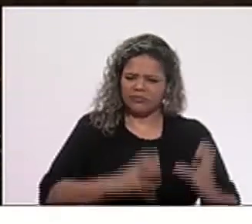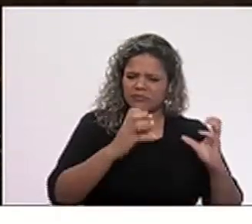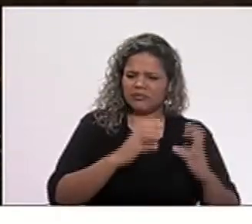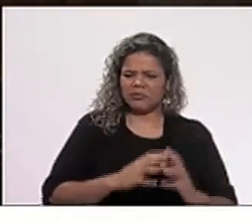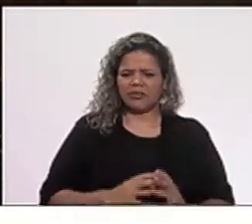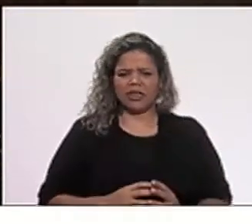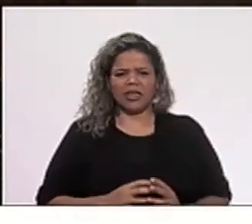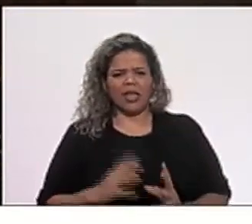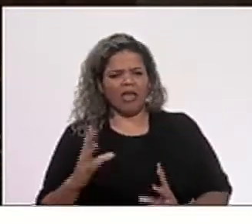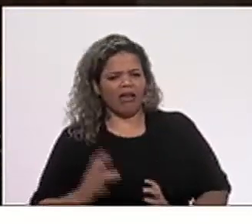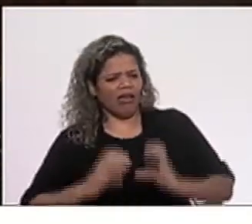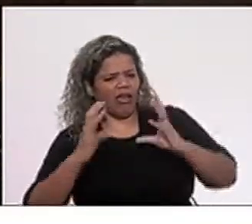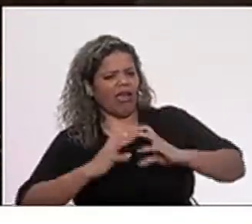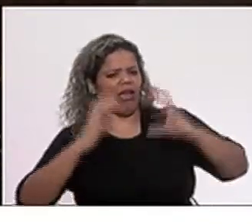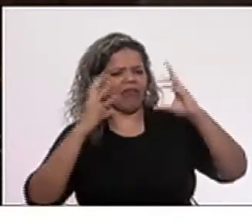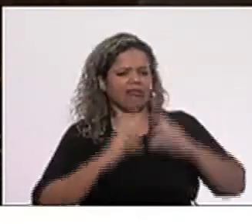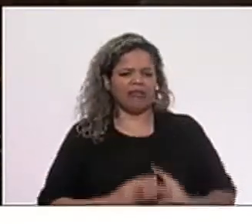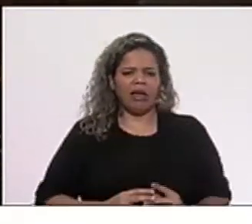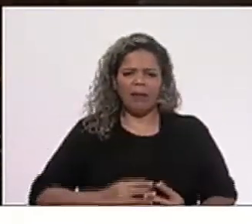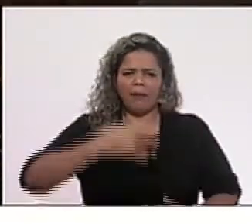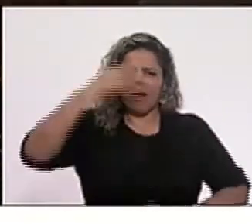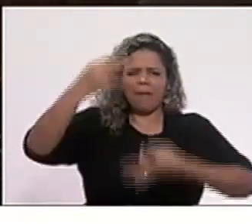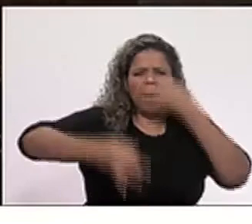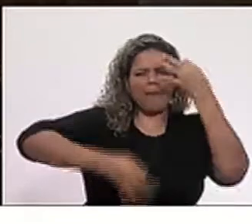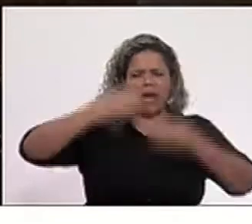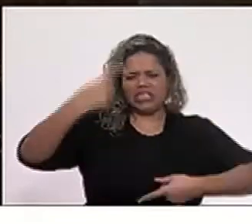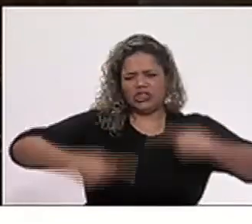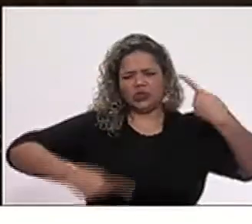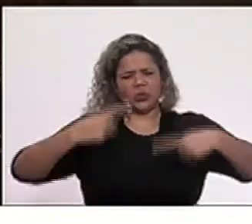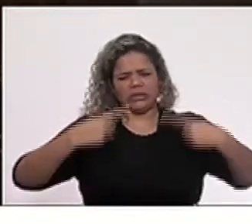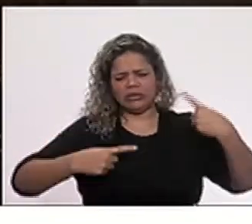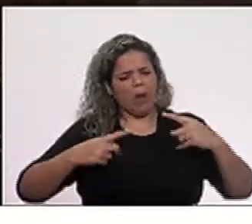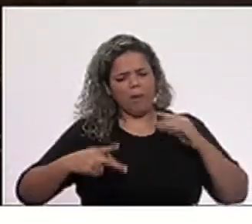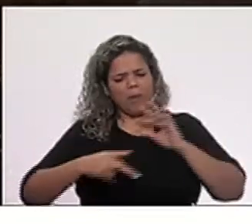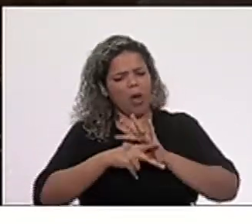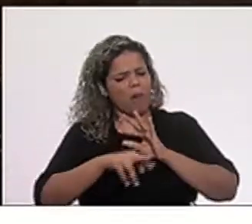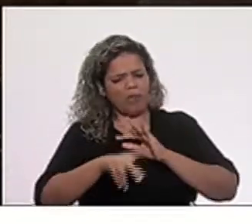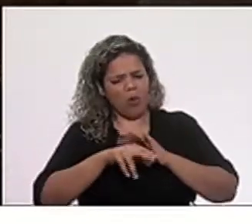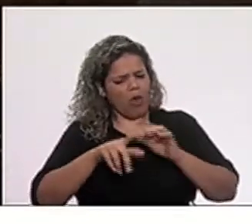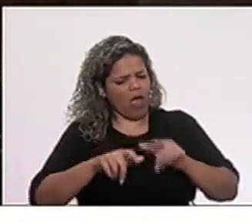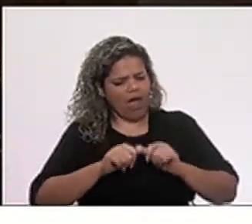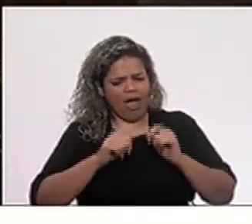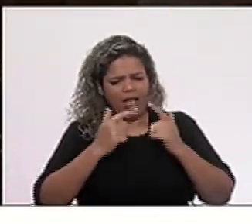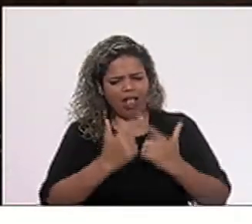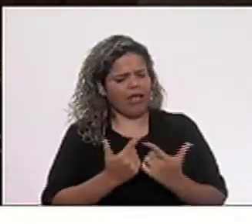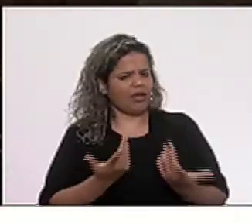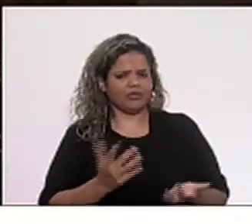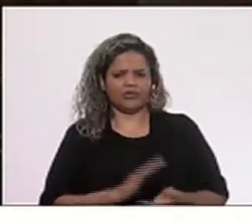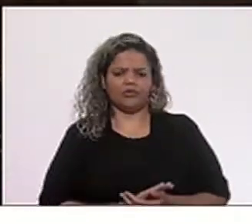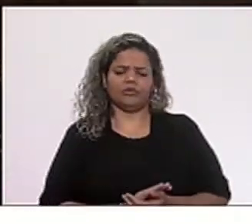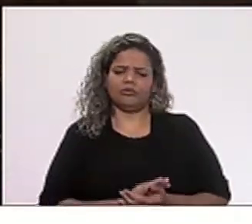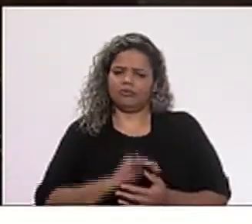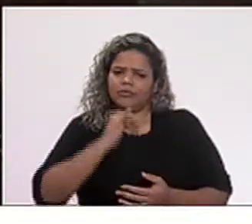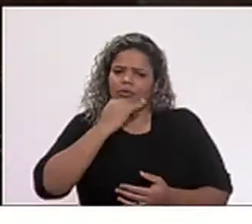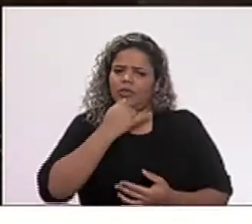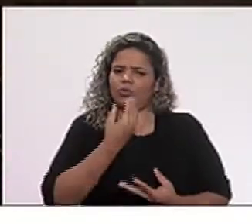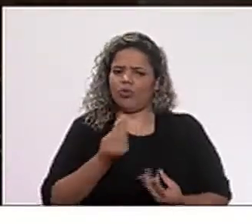um linguajar que não é apropriado para o parlamento,